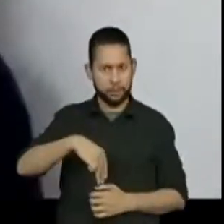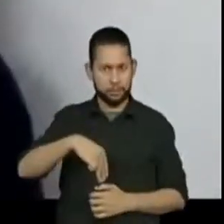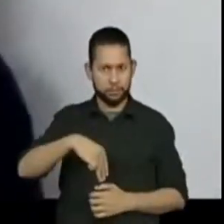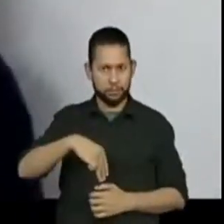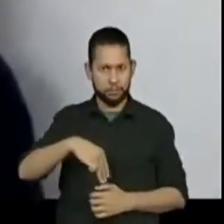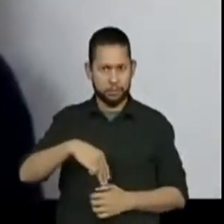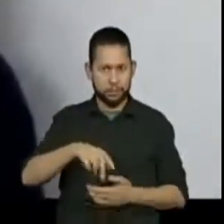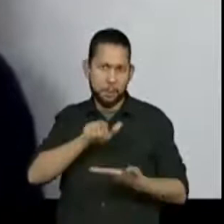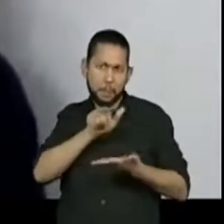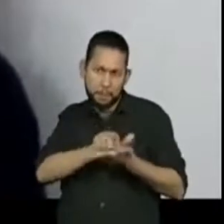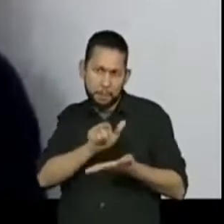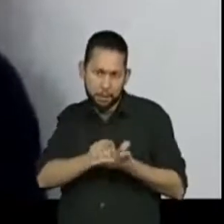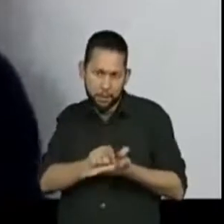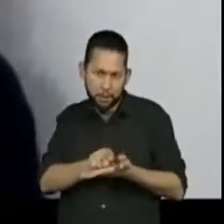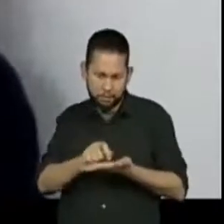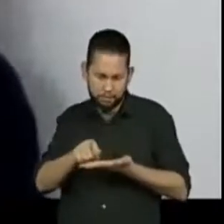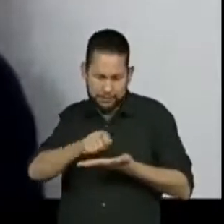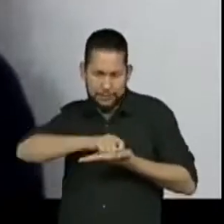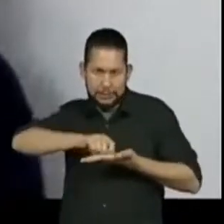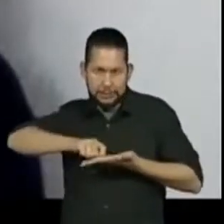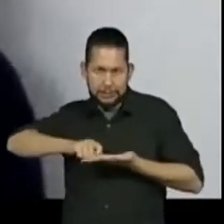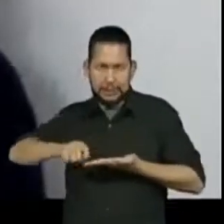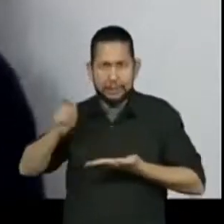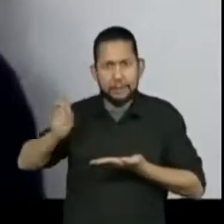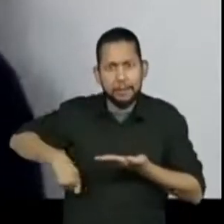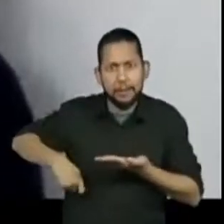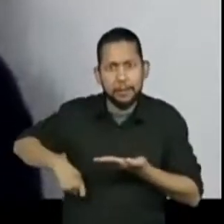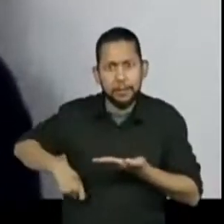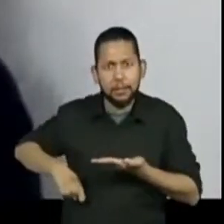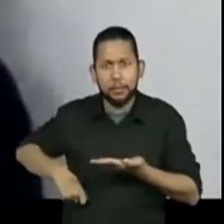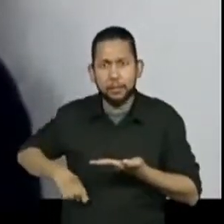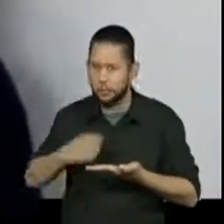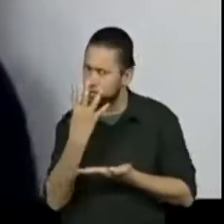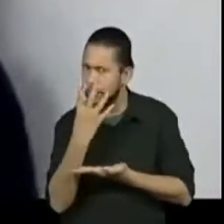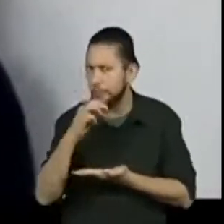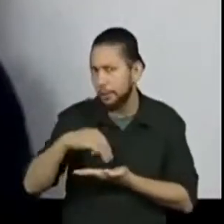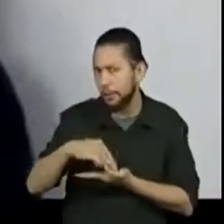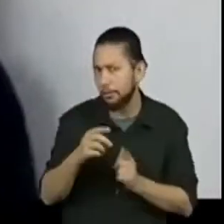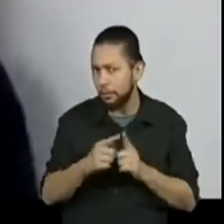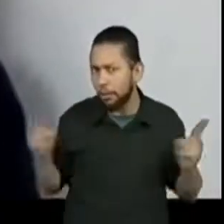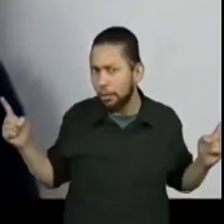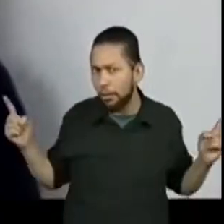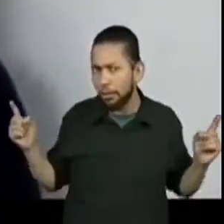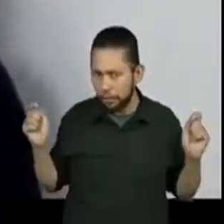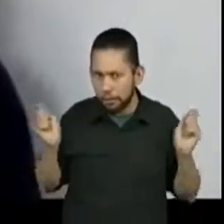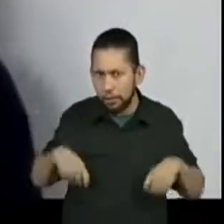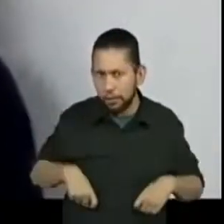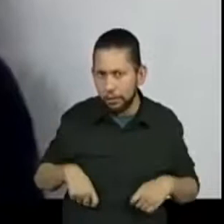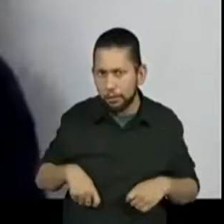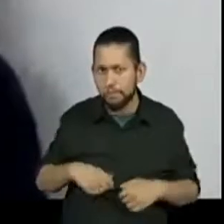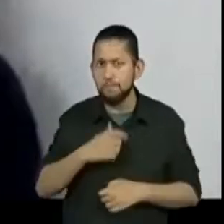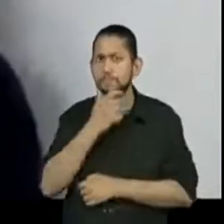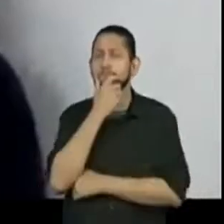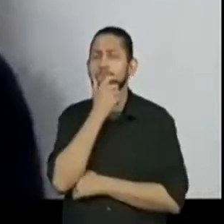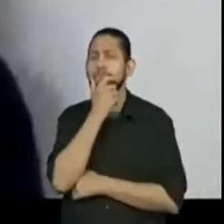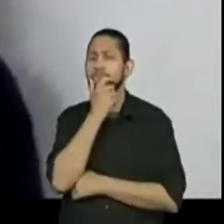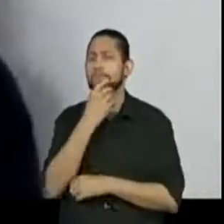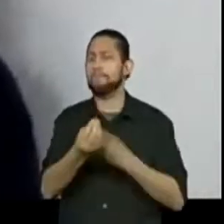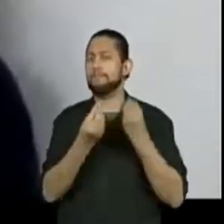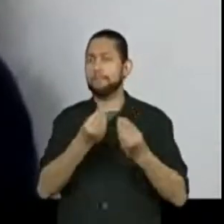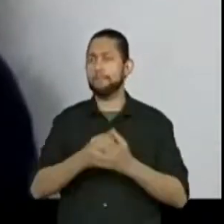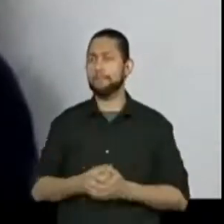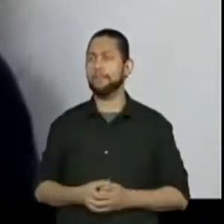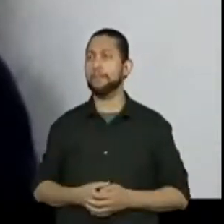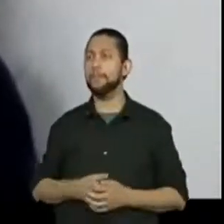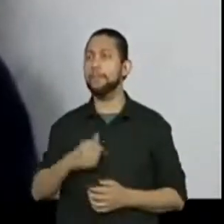Como que a gente pode desenhar um carro de 4 metros numa simples folha de sulfite? A